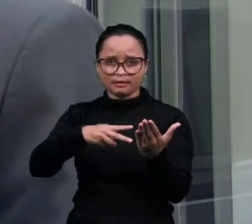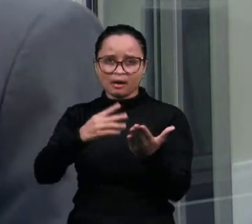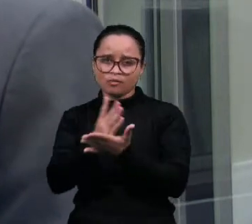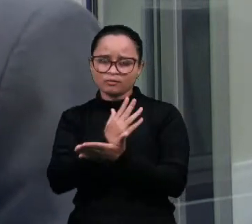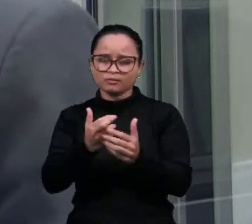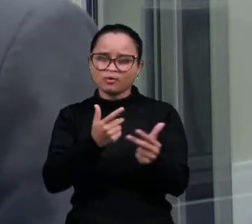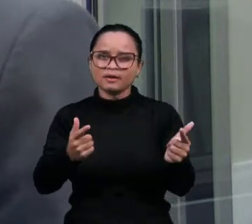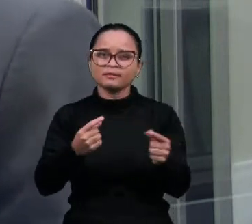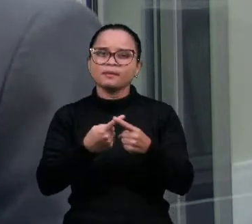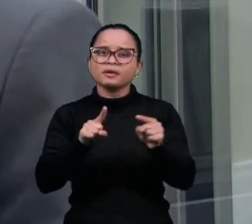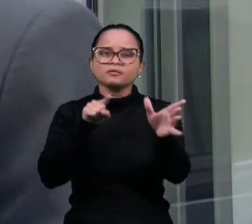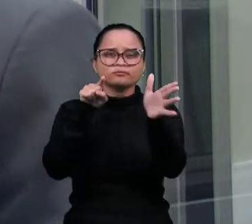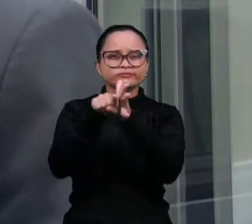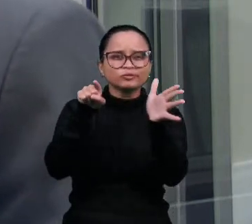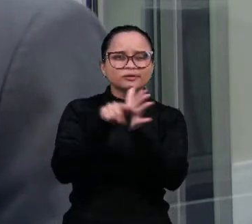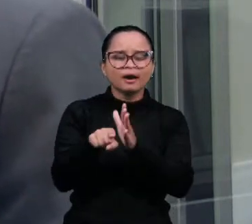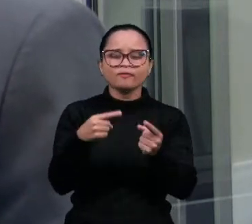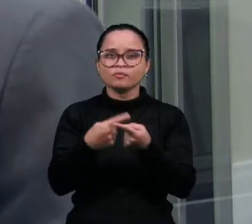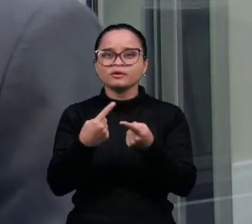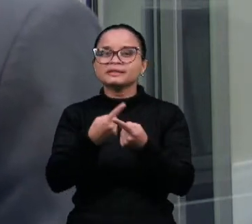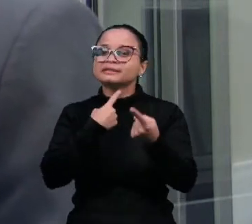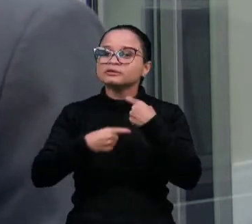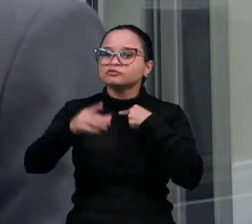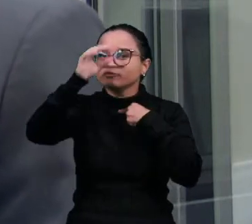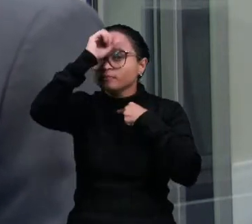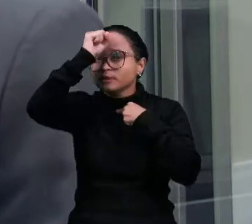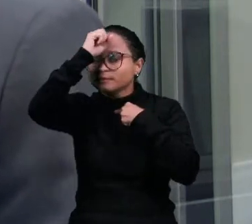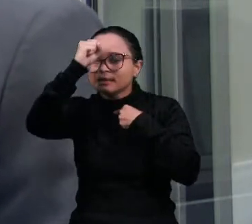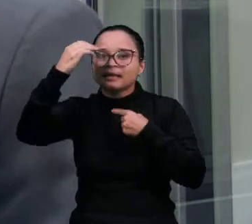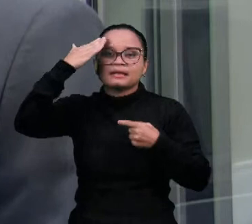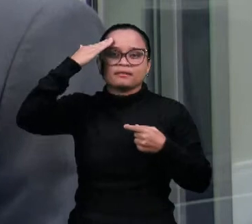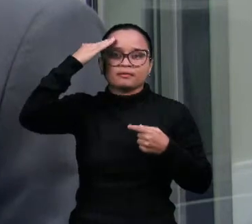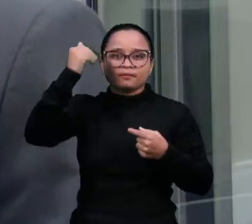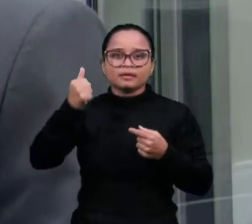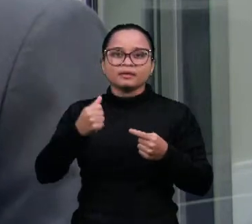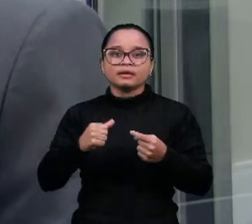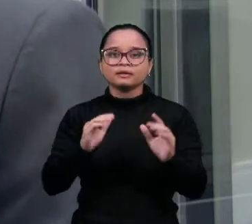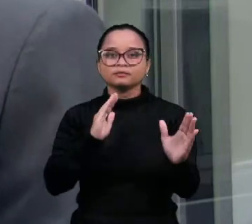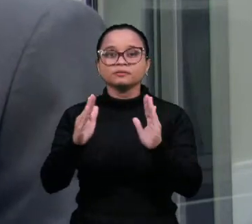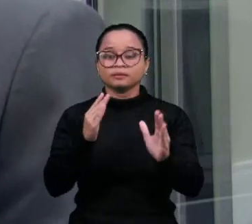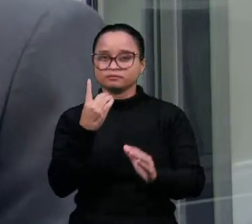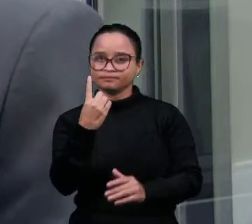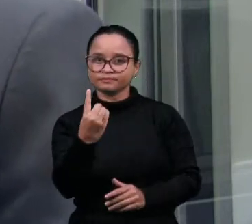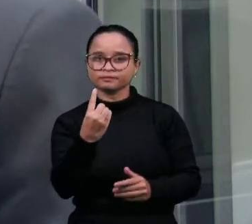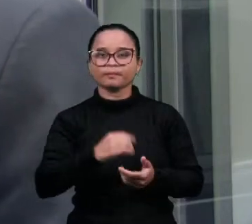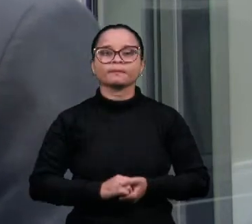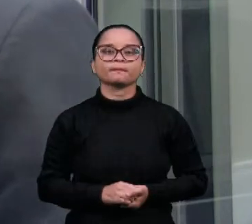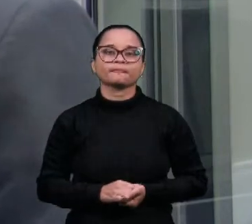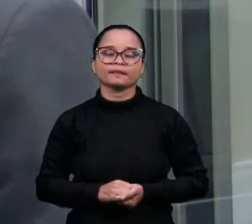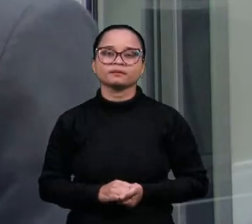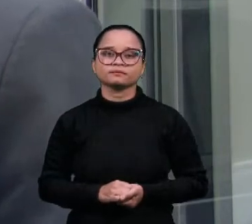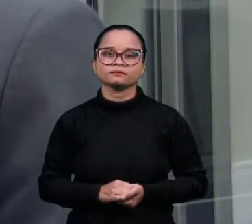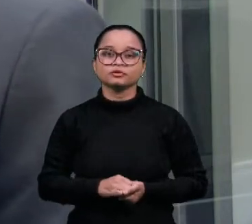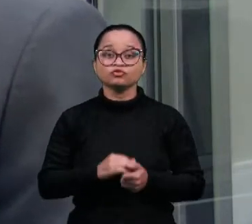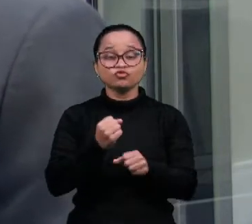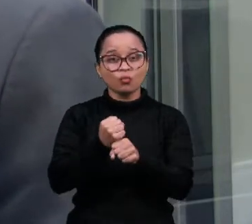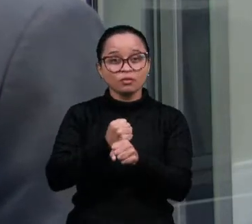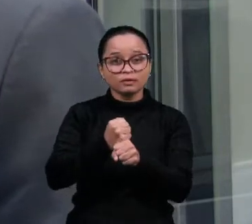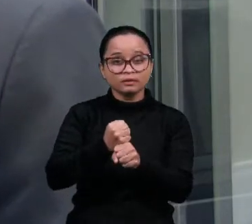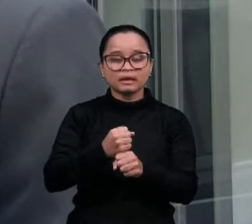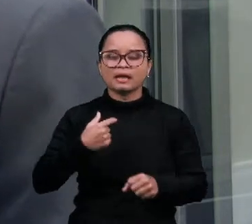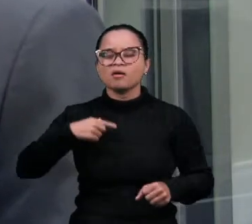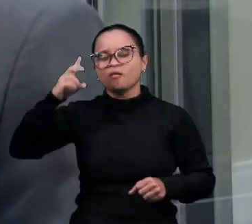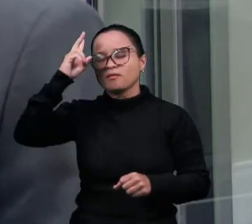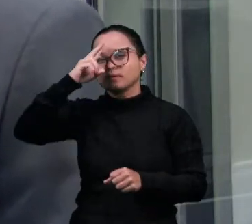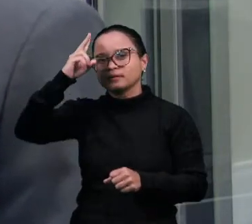no desejo de saber, de aprender. E logo no primeiro ano, logo no primeiro ano, eu me lembro de um